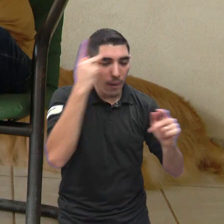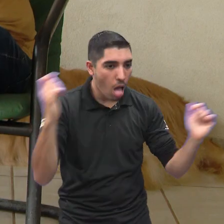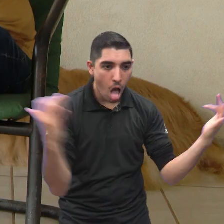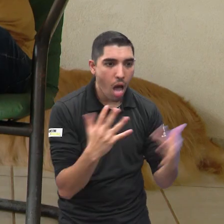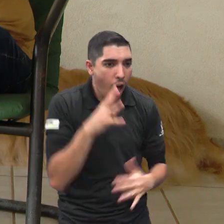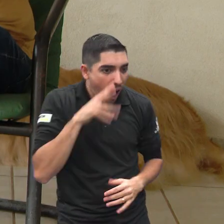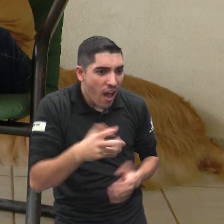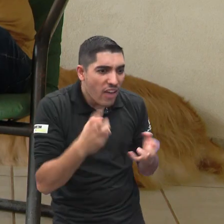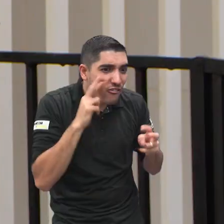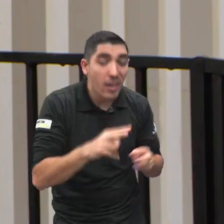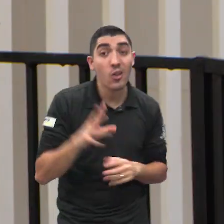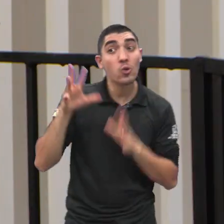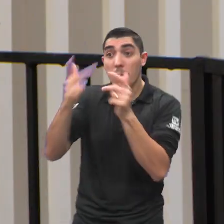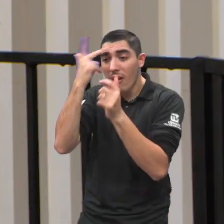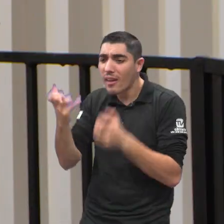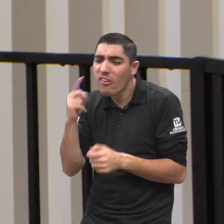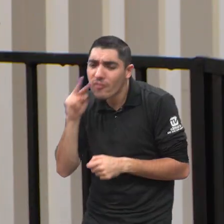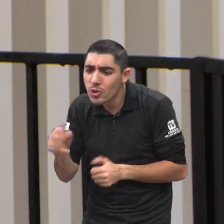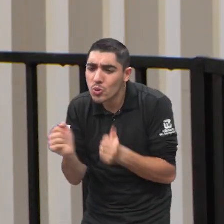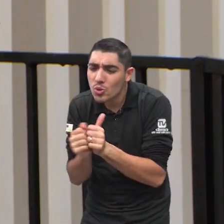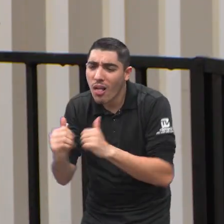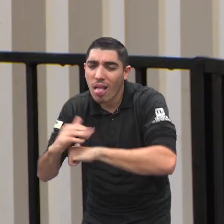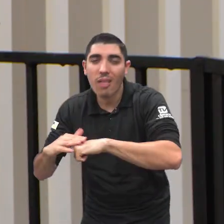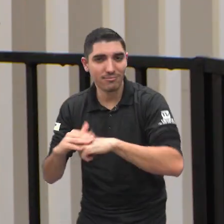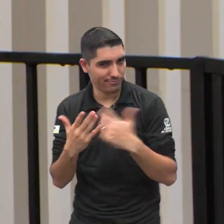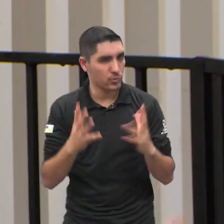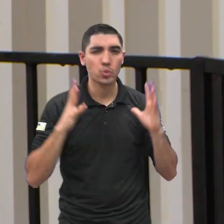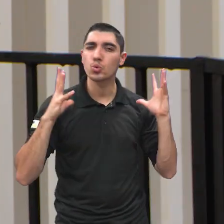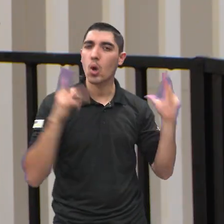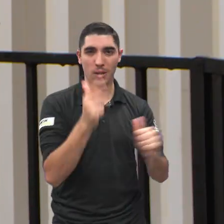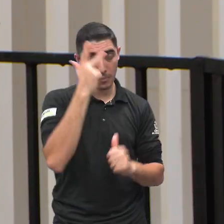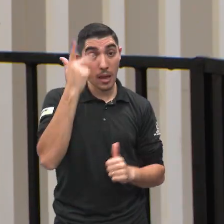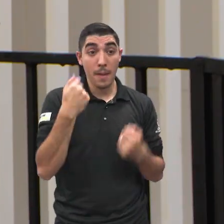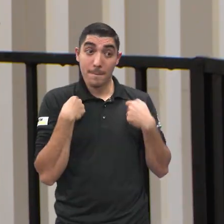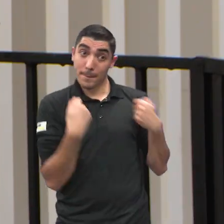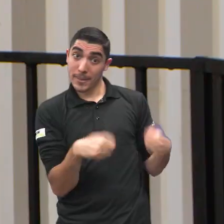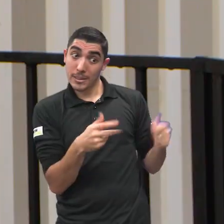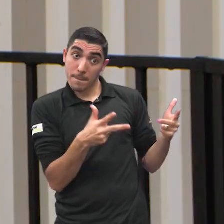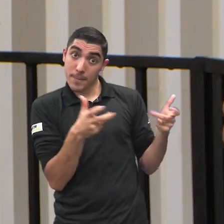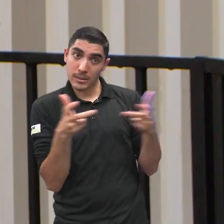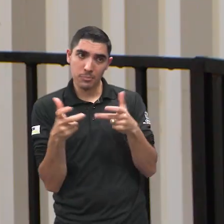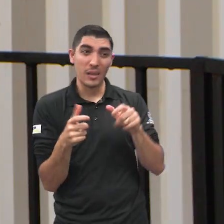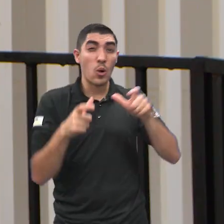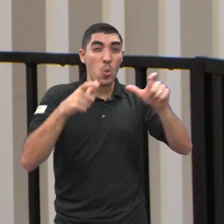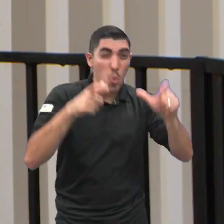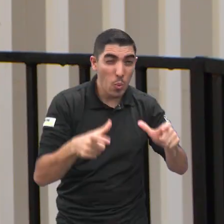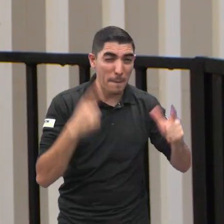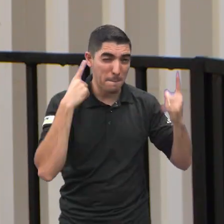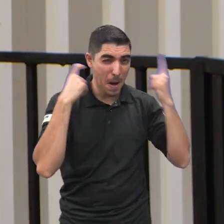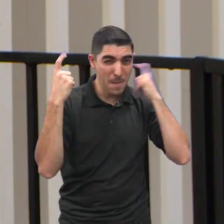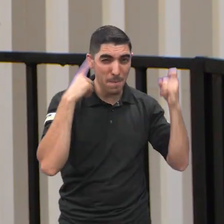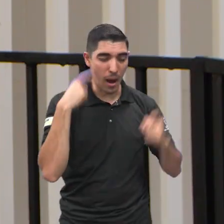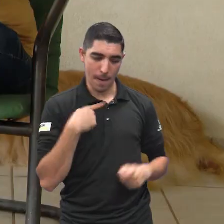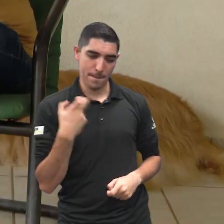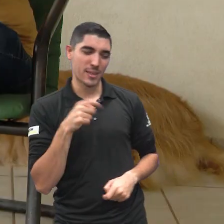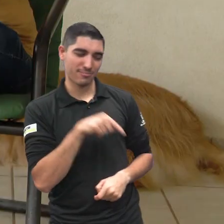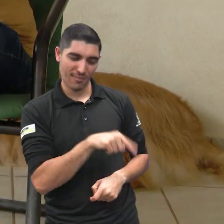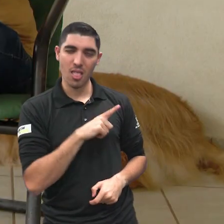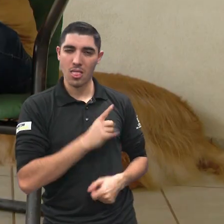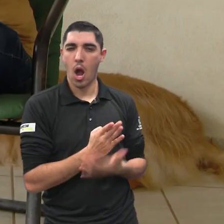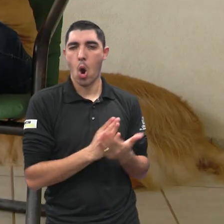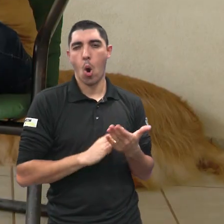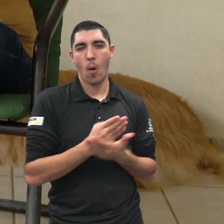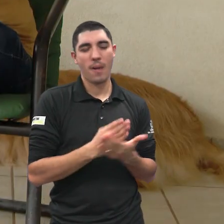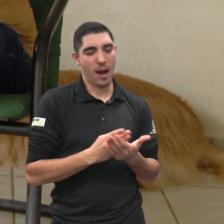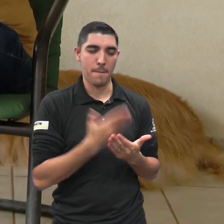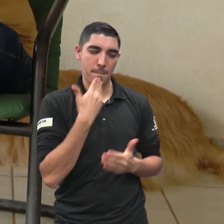chegar perto. Todo mundo quer, entendeu? E aí você tem que perceber, quando o local tá muito barulhento, ele se incomoda. Sim.